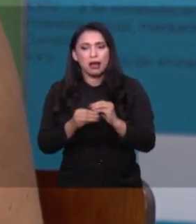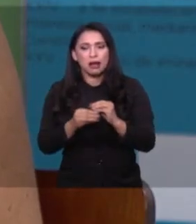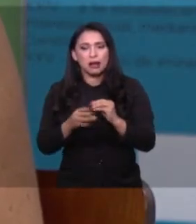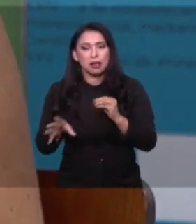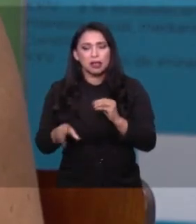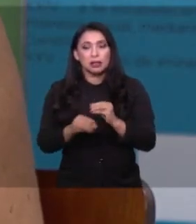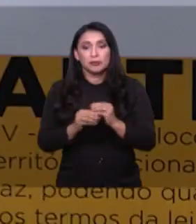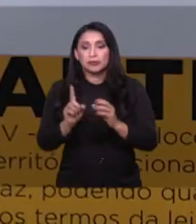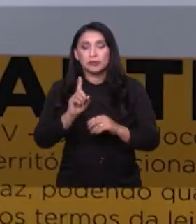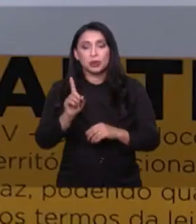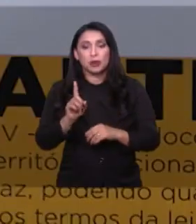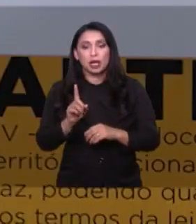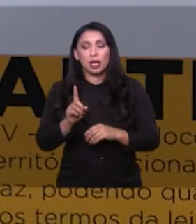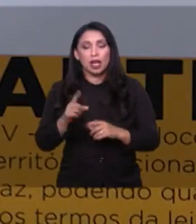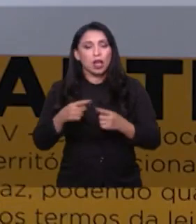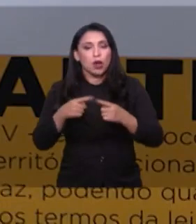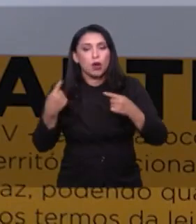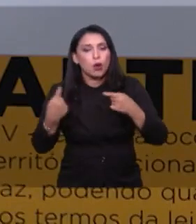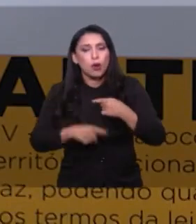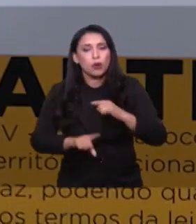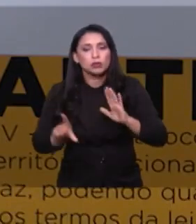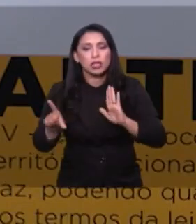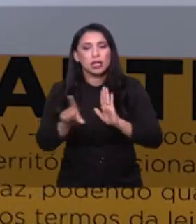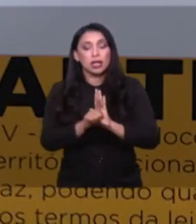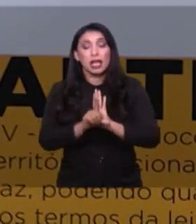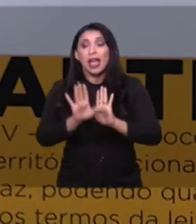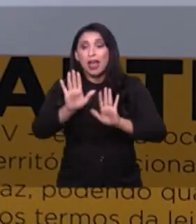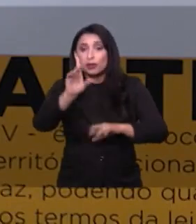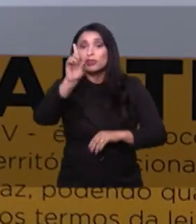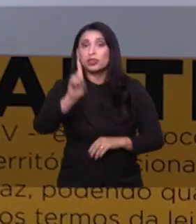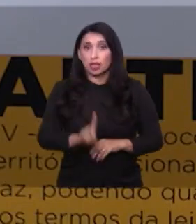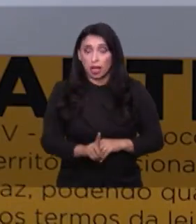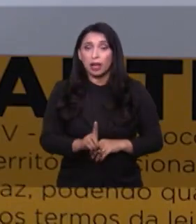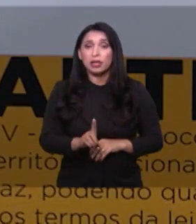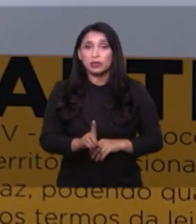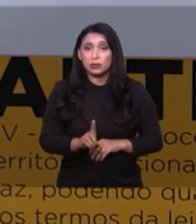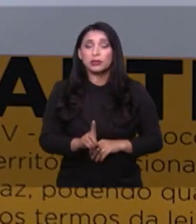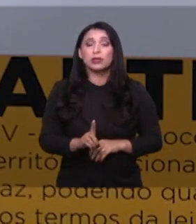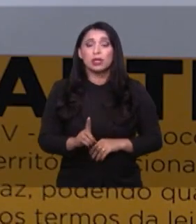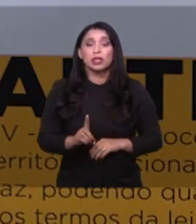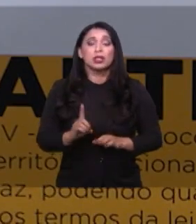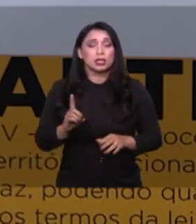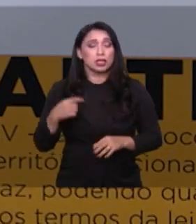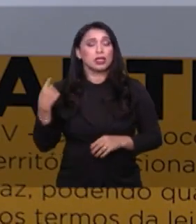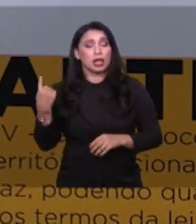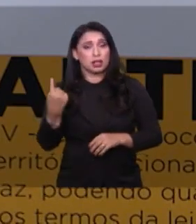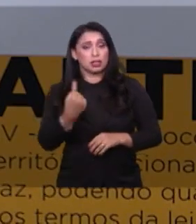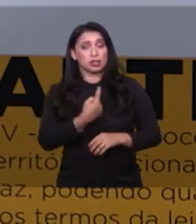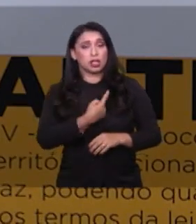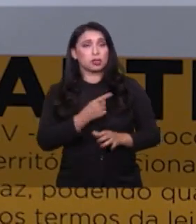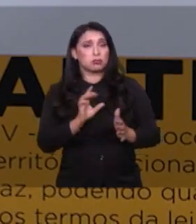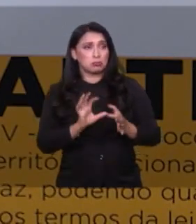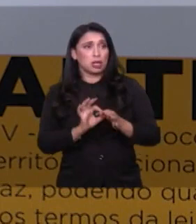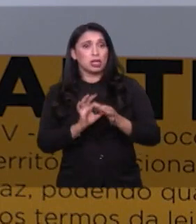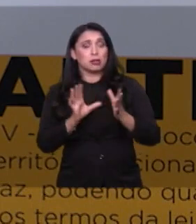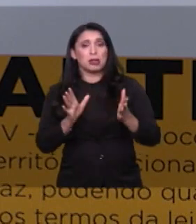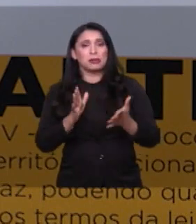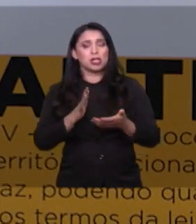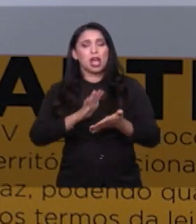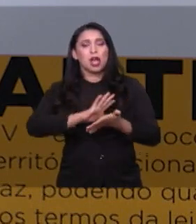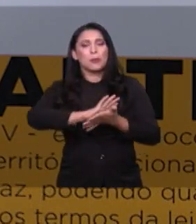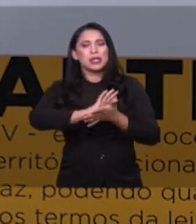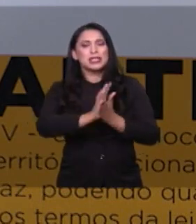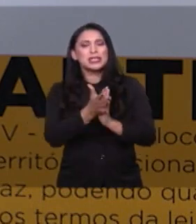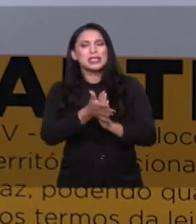uma igualdade tipo ilegal, mas é um direito que permite a gente, eu posso dizer, é uma